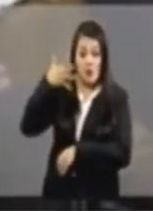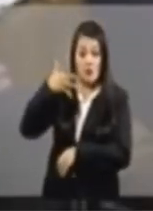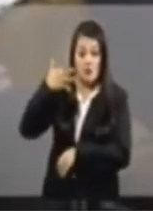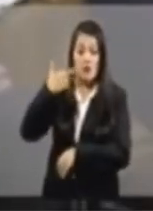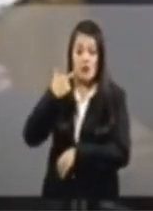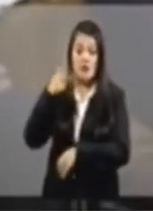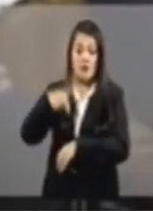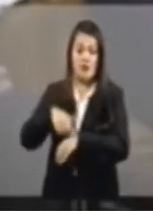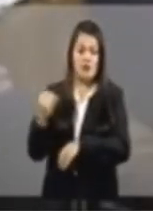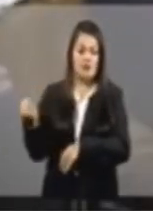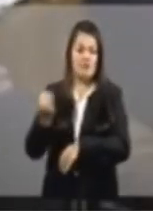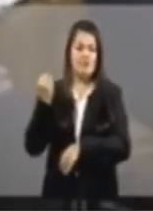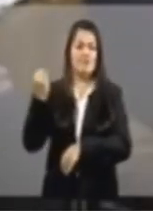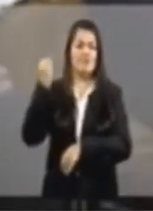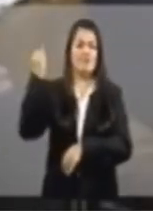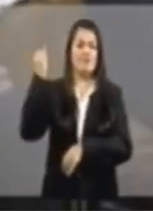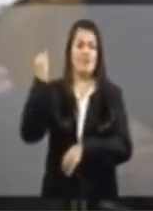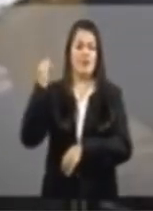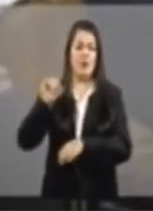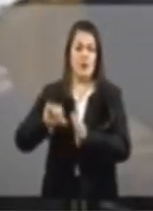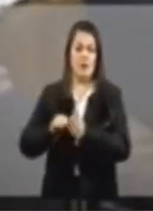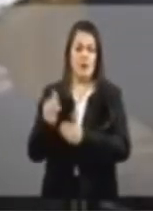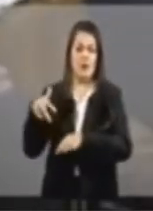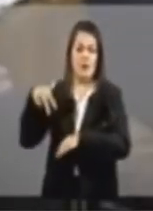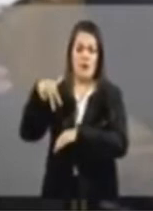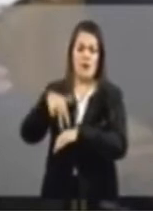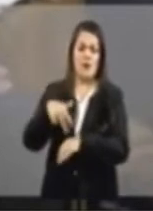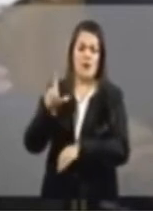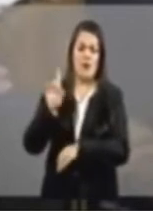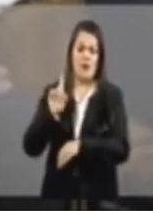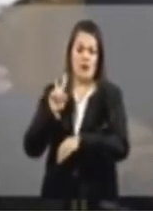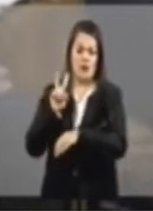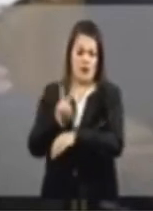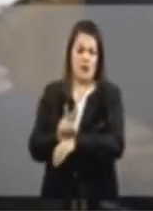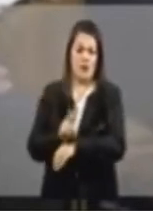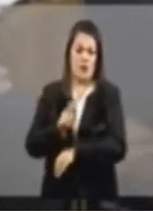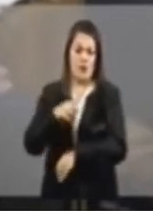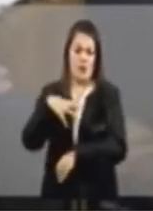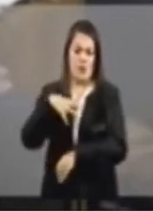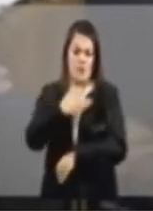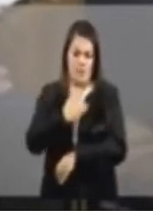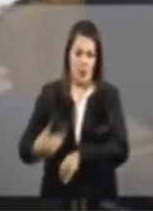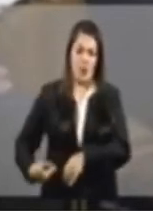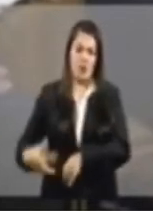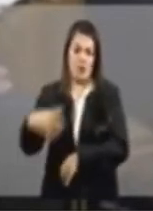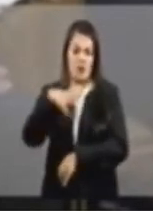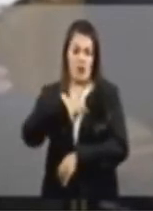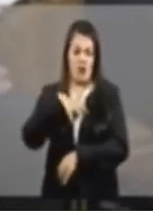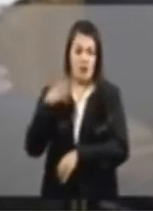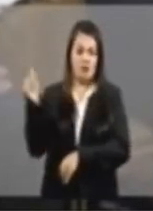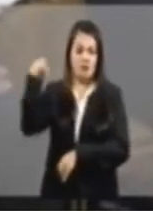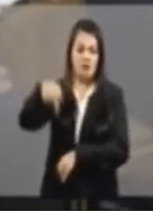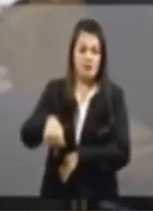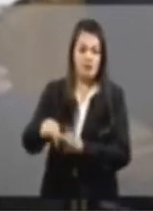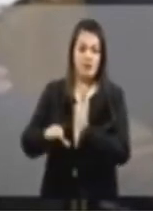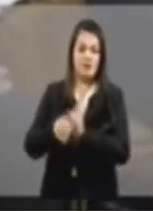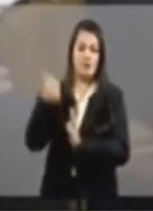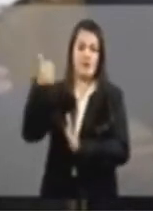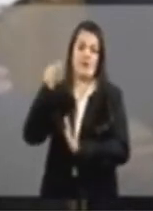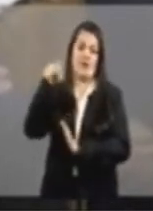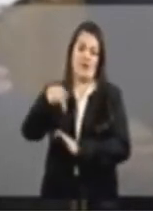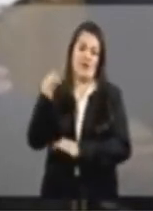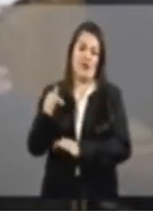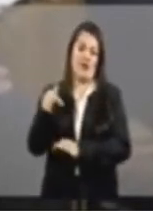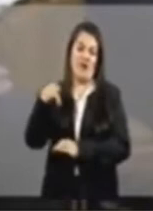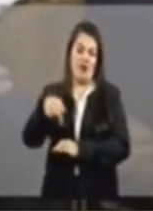essa é a primeira a sustentação oral feita pela defensoria pública do estado da bahia nessa corte graças a um trabalho iniciado há